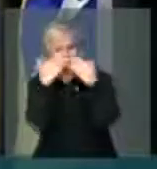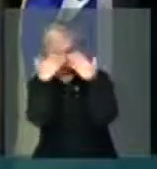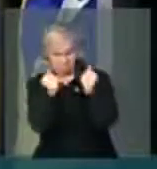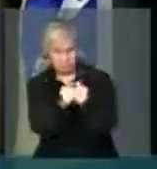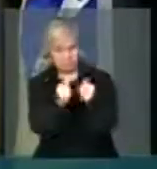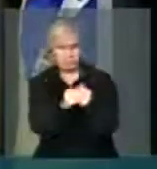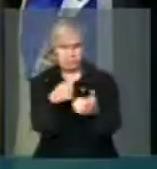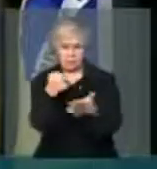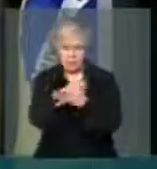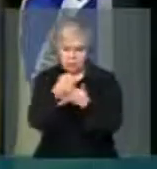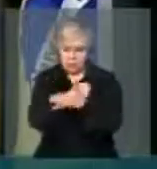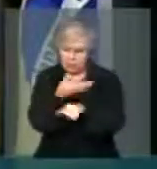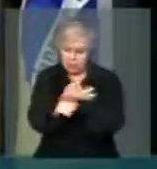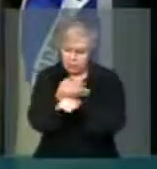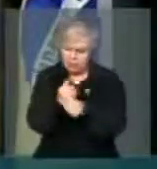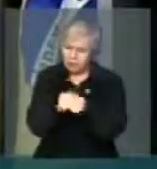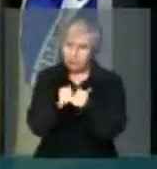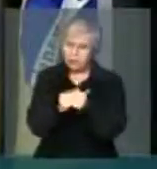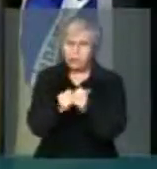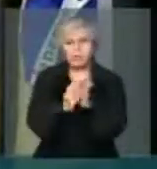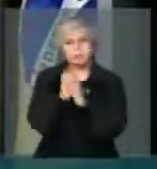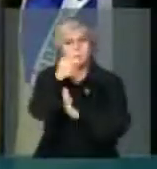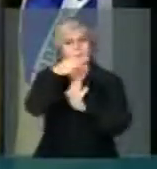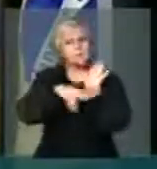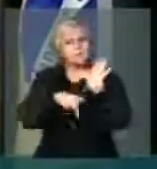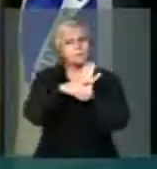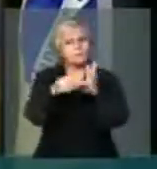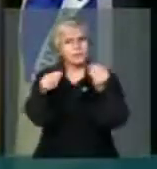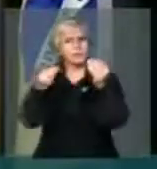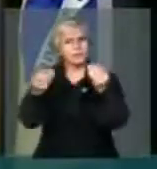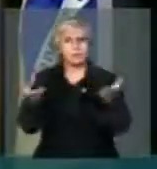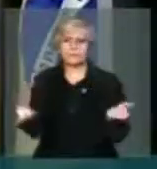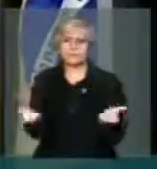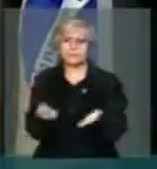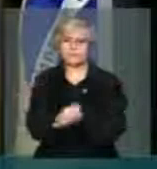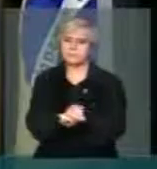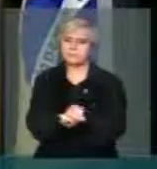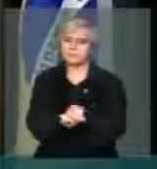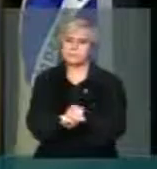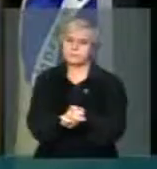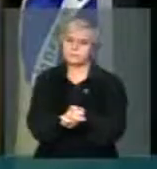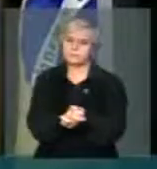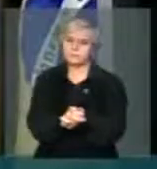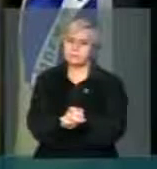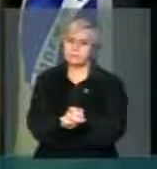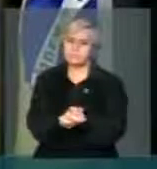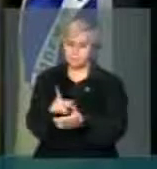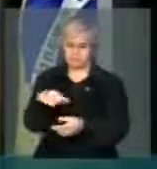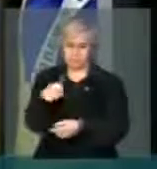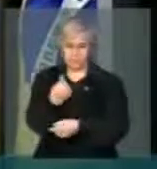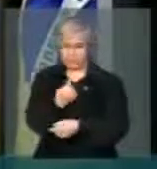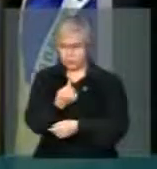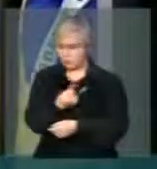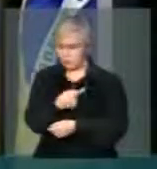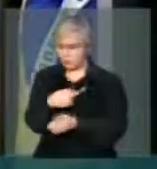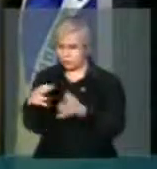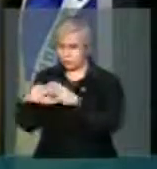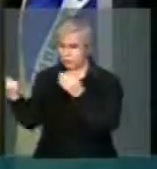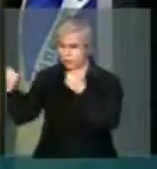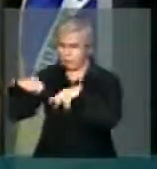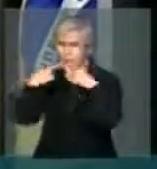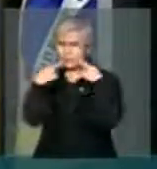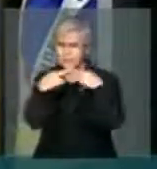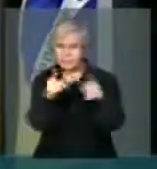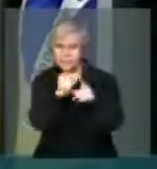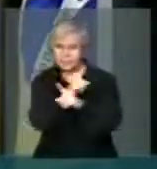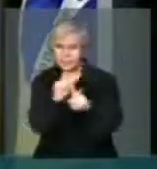no afogadilho das medidas provisórias. Não é à toa, senhor presidente, que já não somos mais nós da oposição que